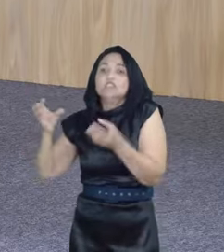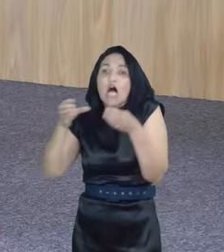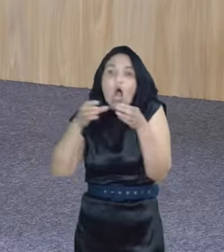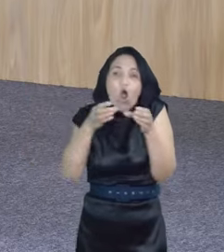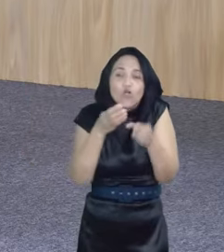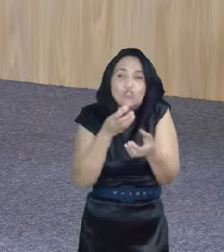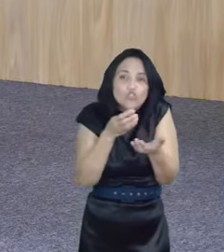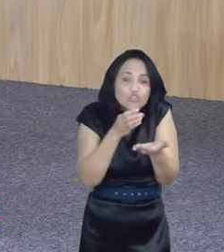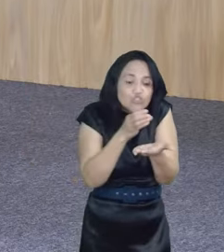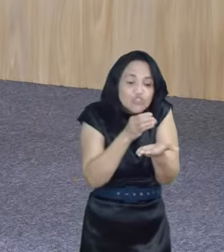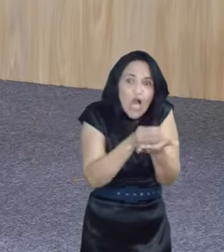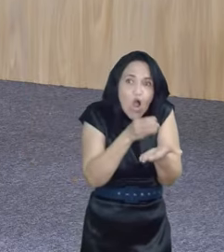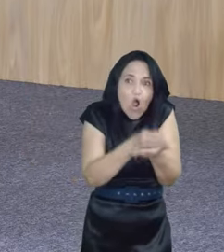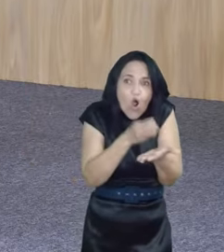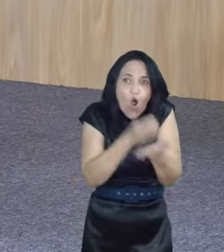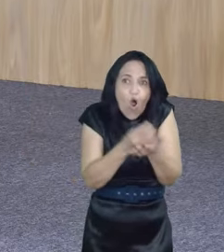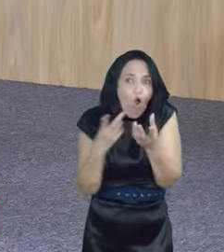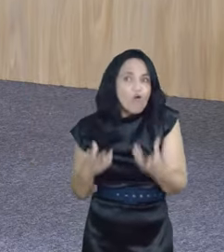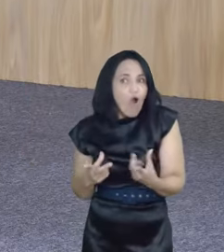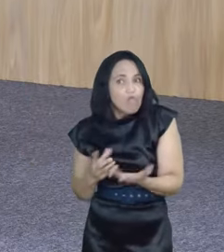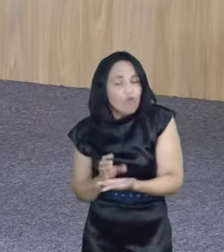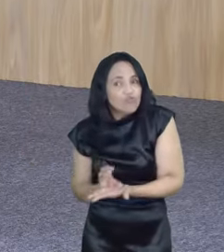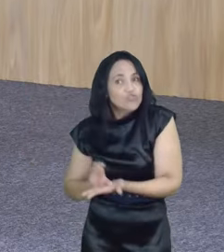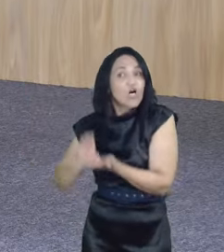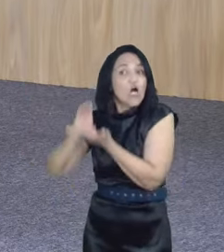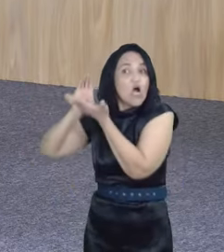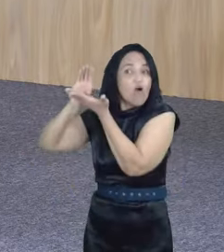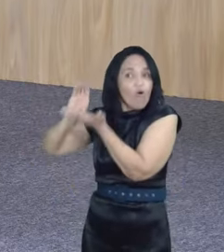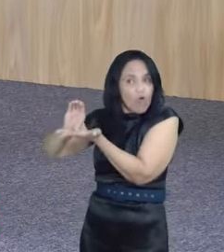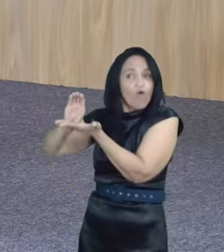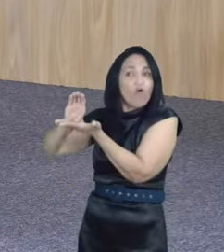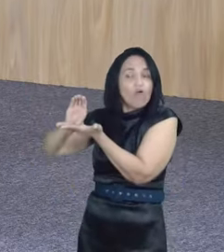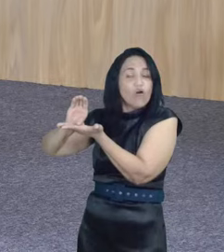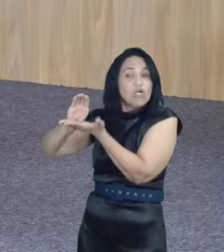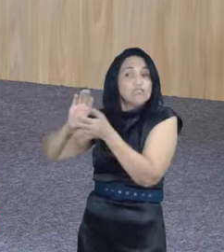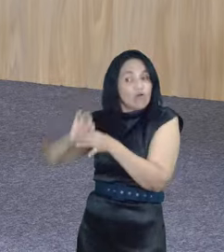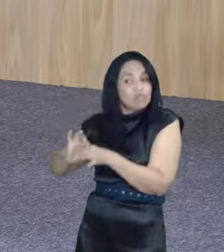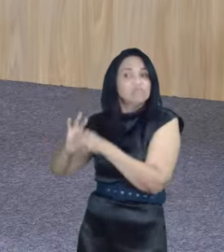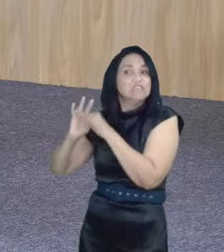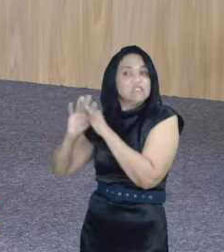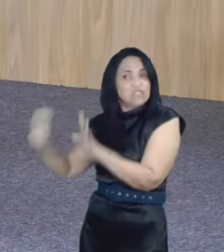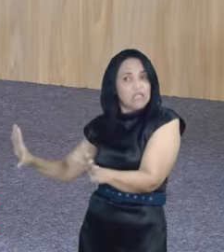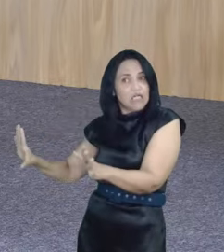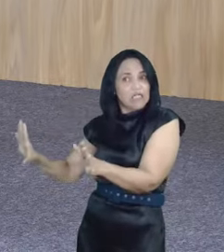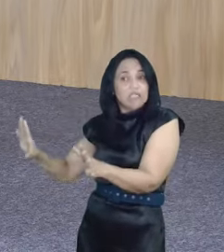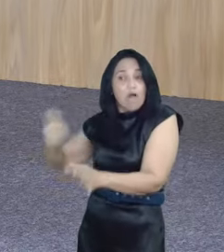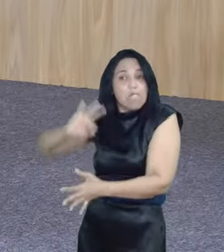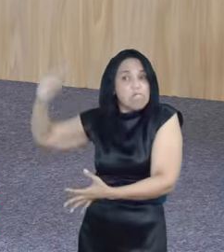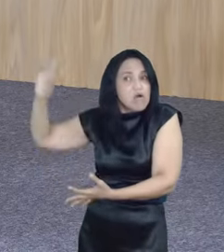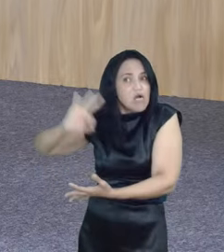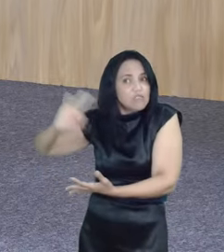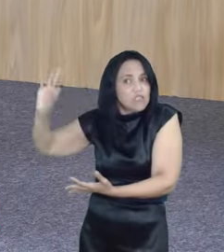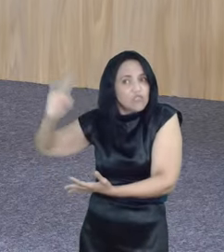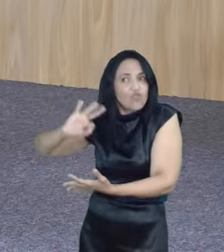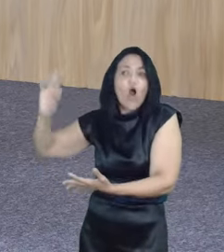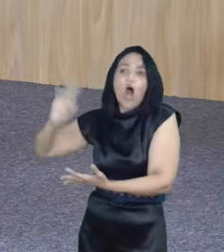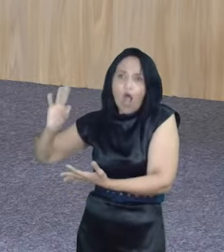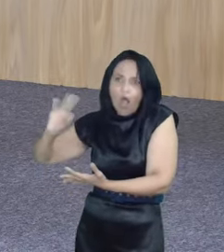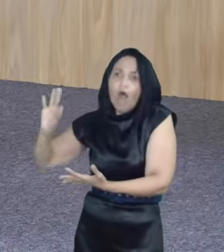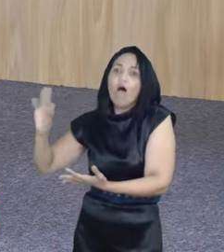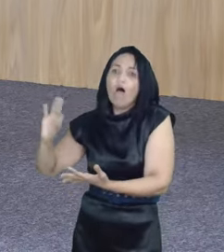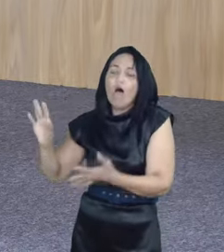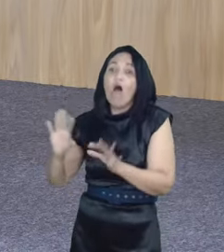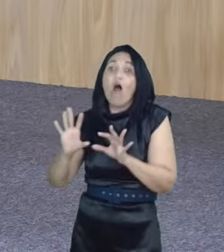também os recursos, né, são divididos, são deixados, o percentual mesmo, mesmo percentual que